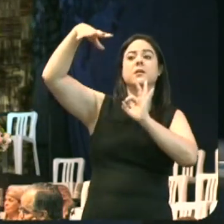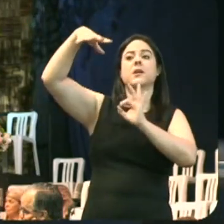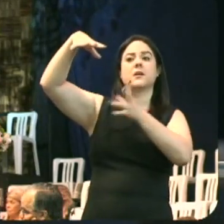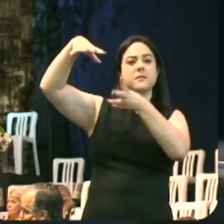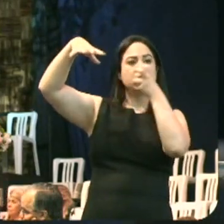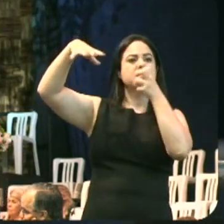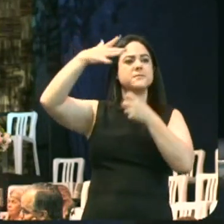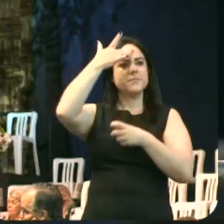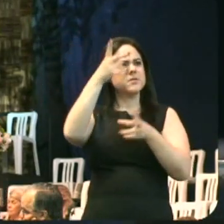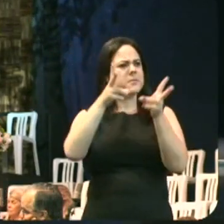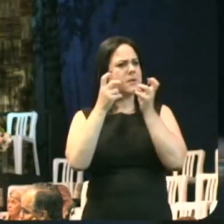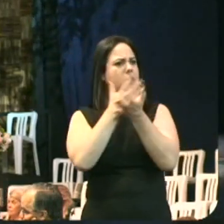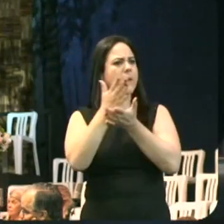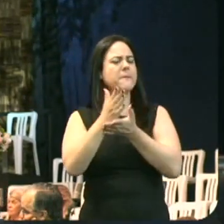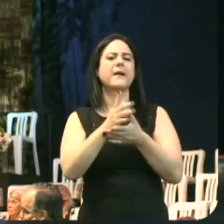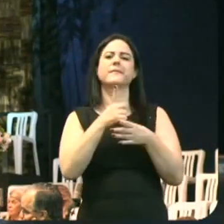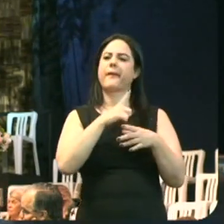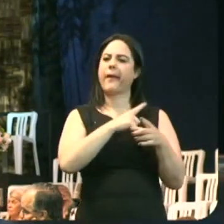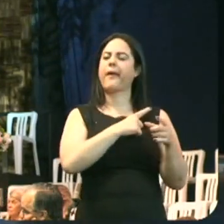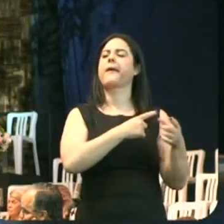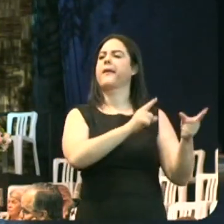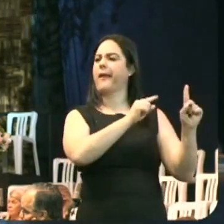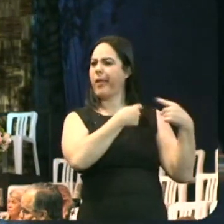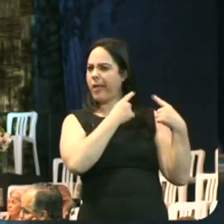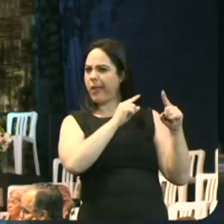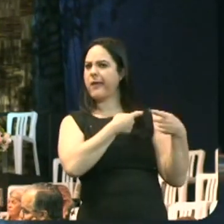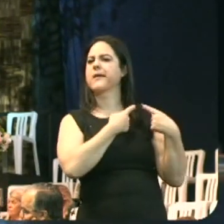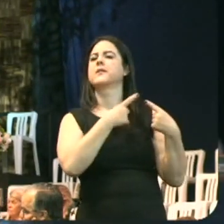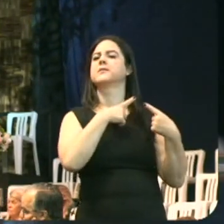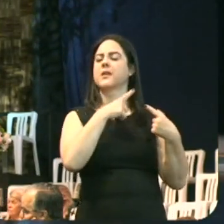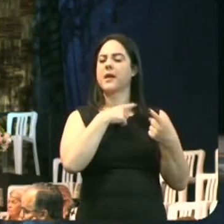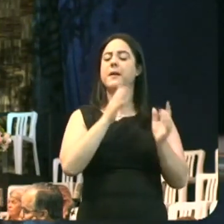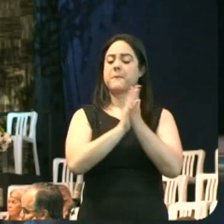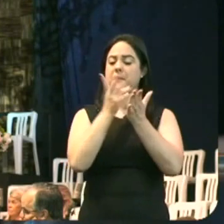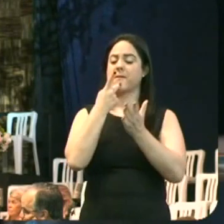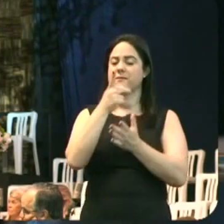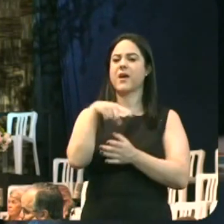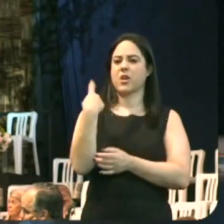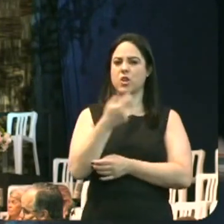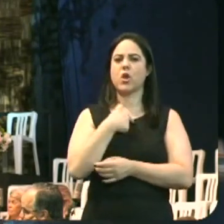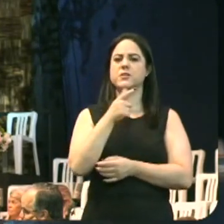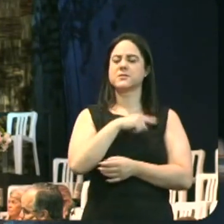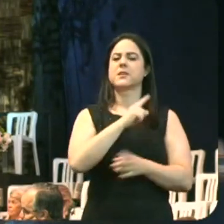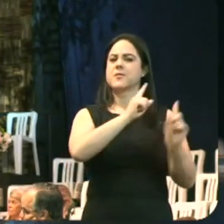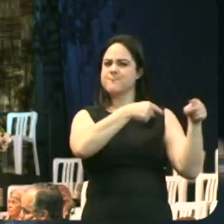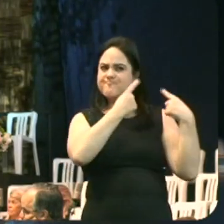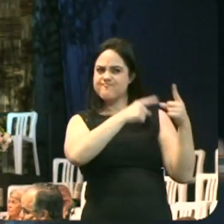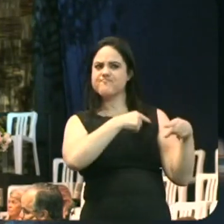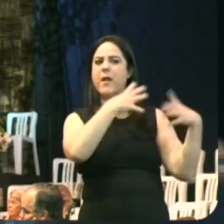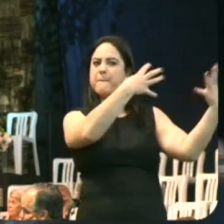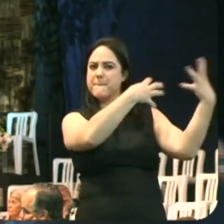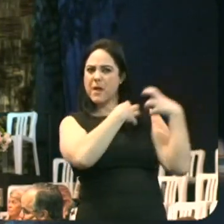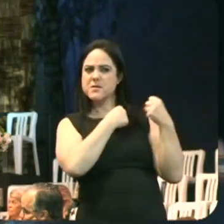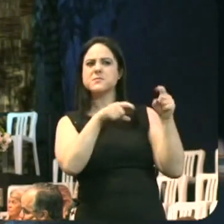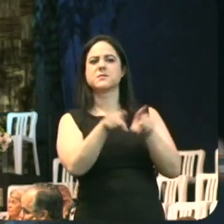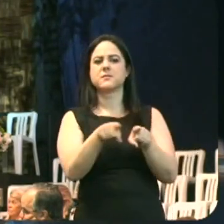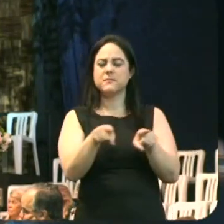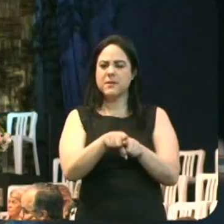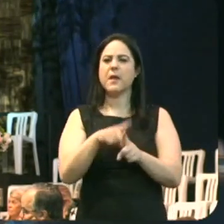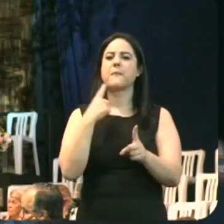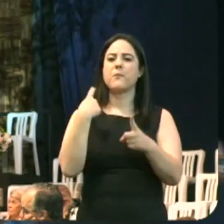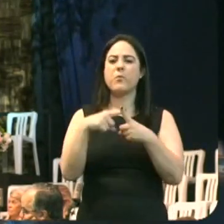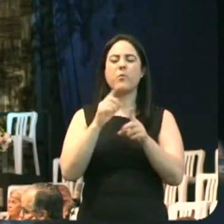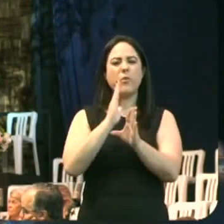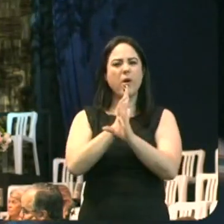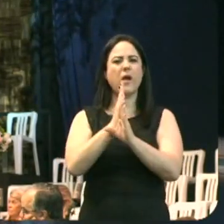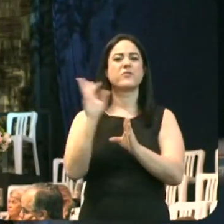são perseguidos. Por isso Jesus disse que nós seríamos criticados e perseguidos. Mas não